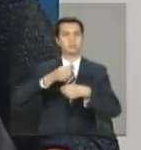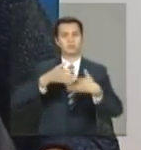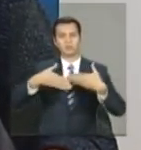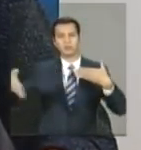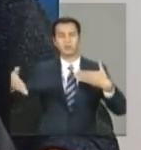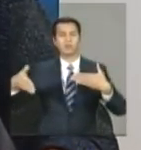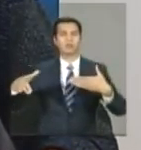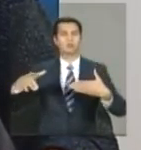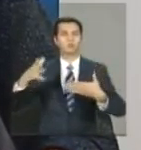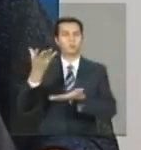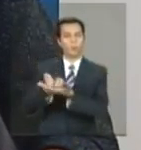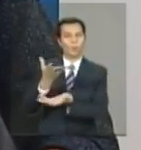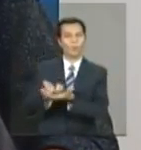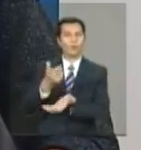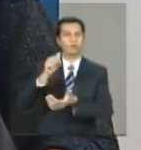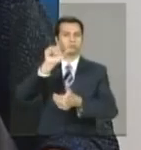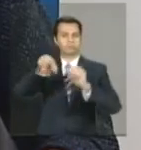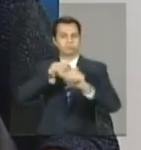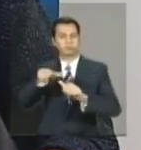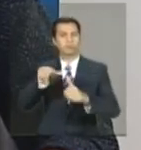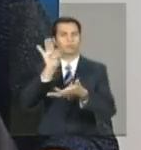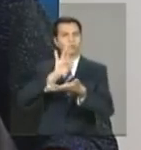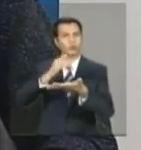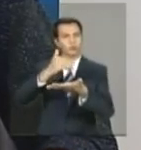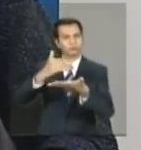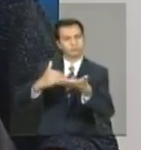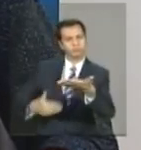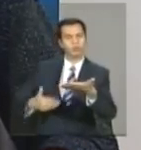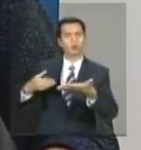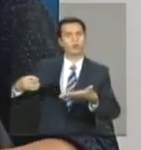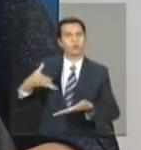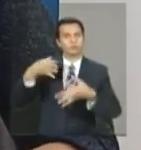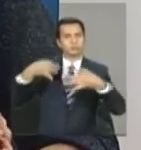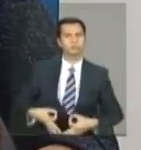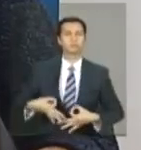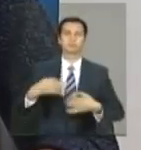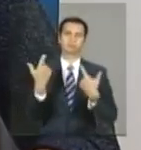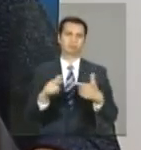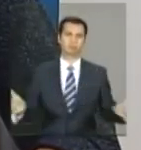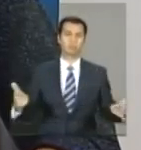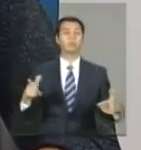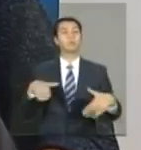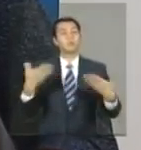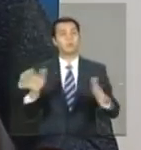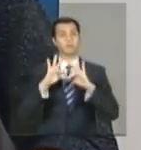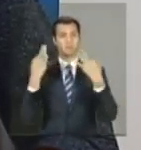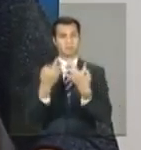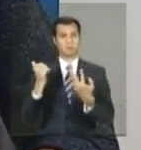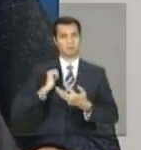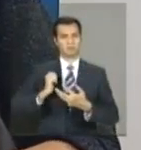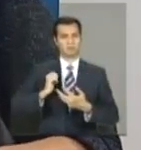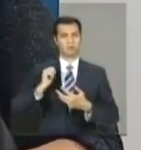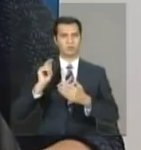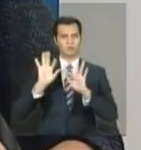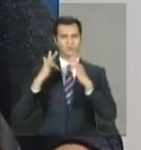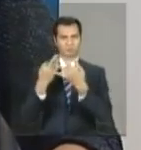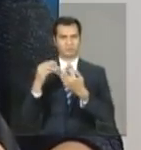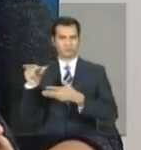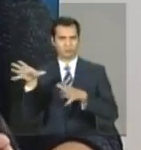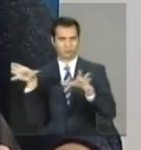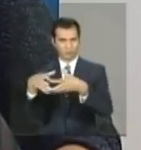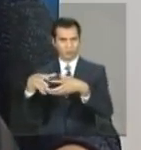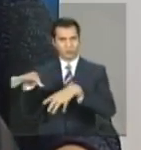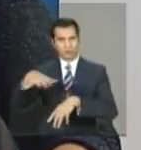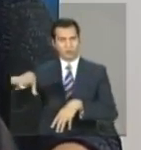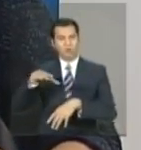sem atualizar os seus cadastros. Essas famílias, portanto, após a finalização desses prazo de 2 anos, elas são chamadas, enfim, como uma última